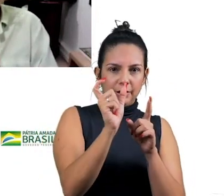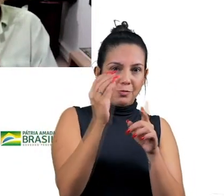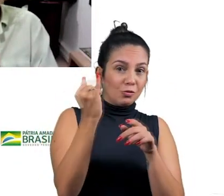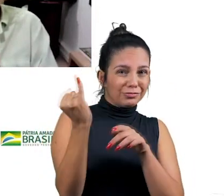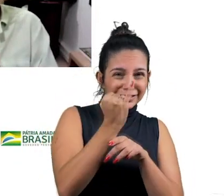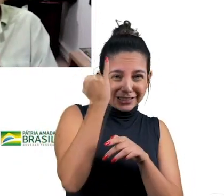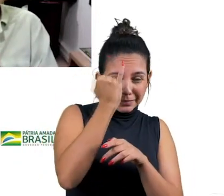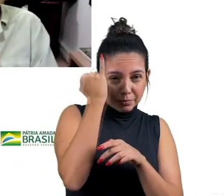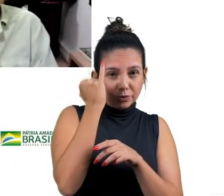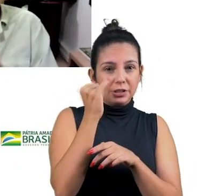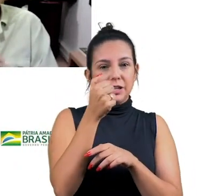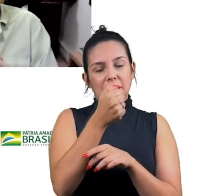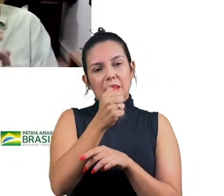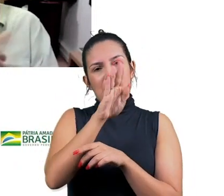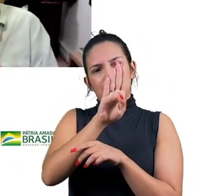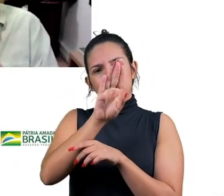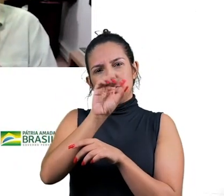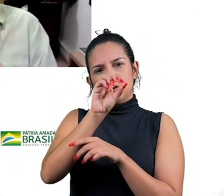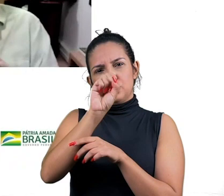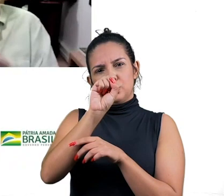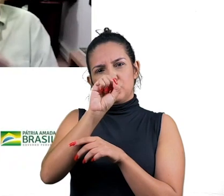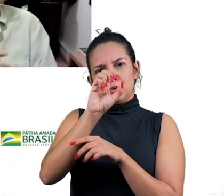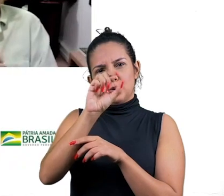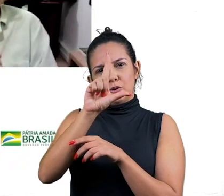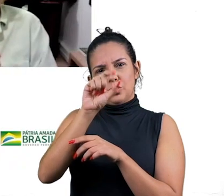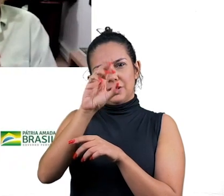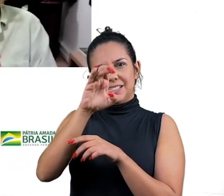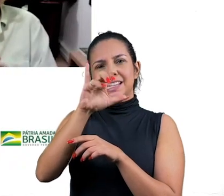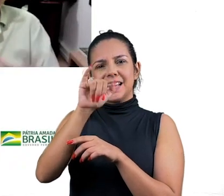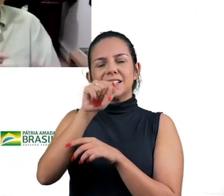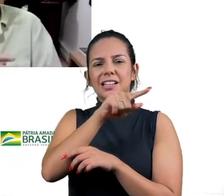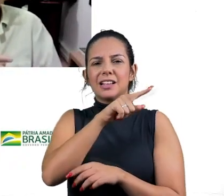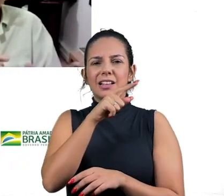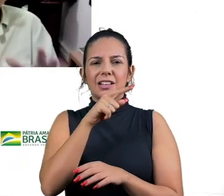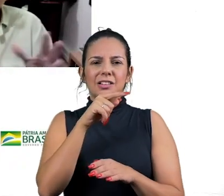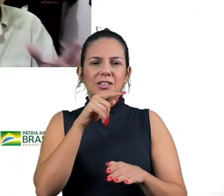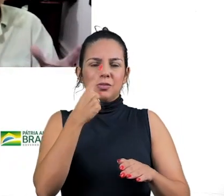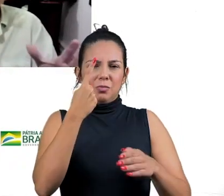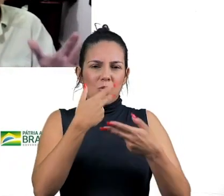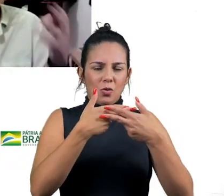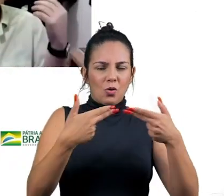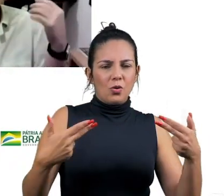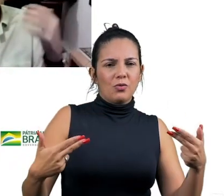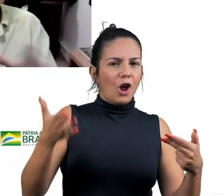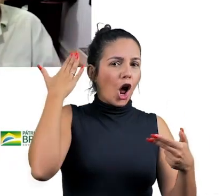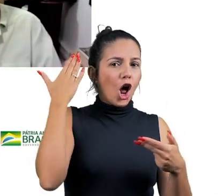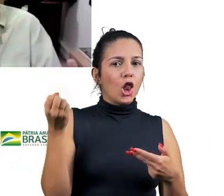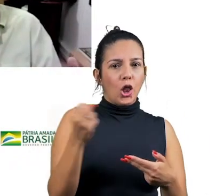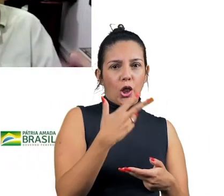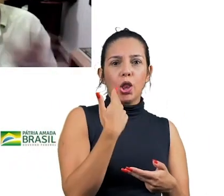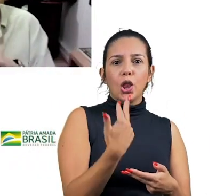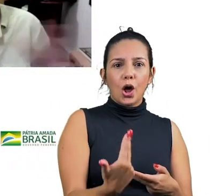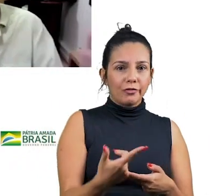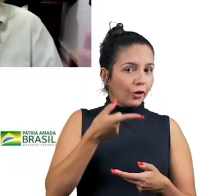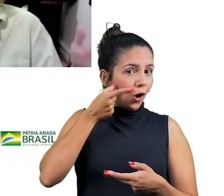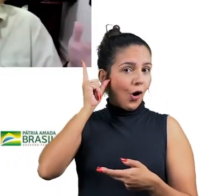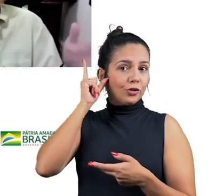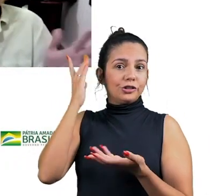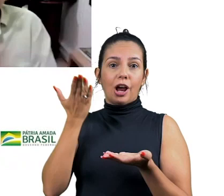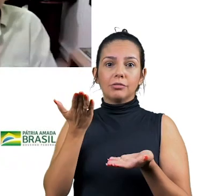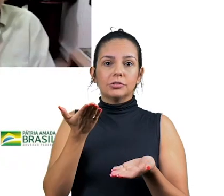fundamental, obsolescência. Você vai, de repente, uma coisa que era novidade para nós anteontem,